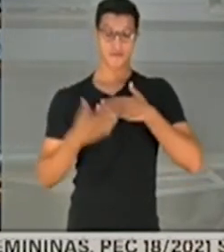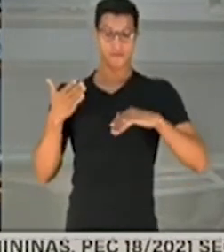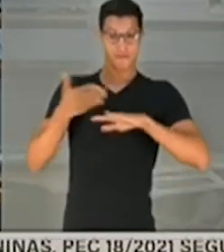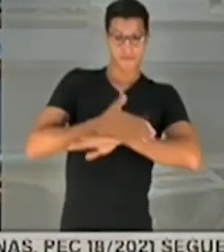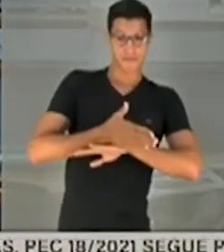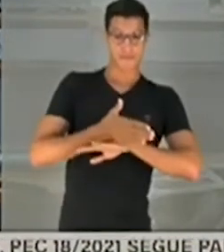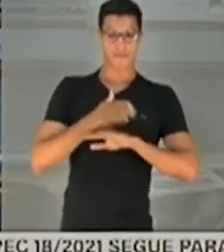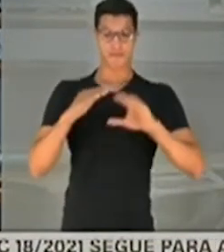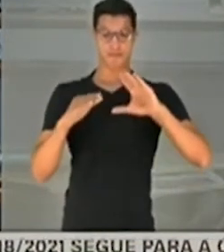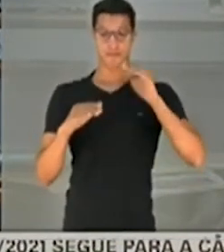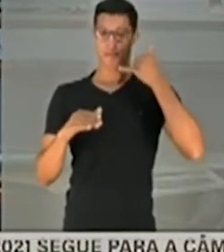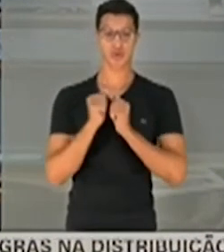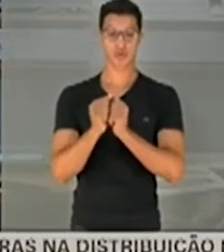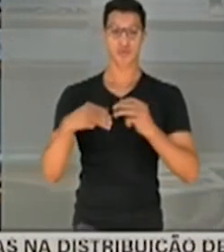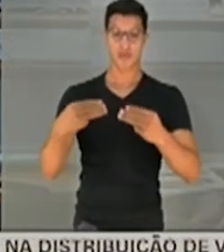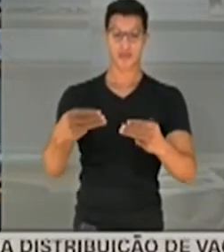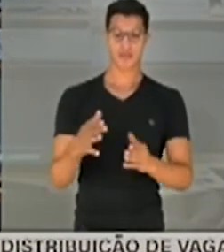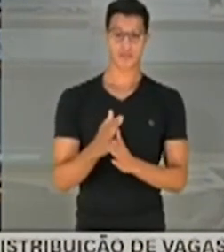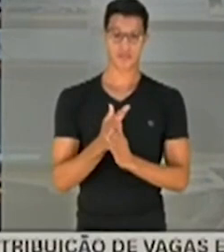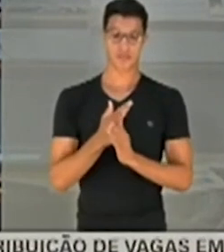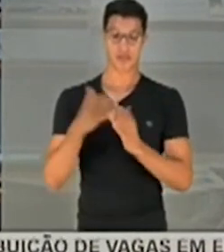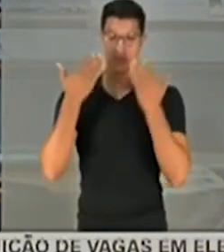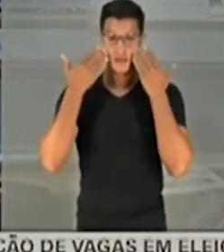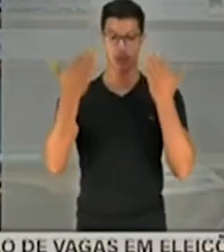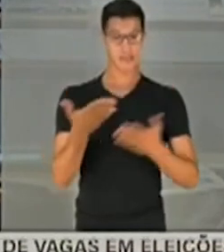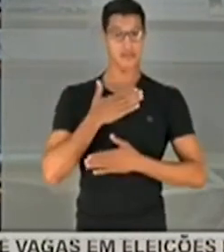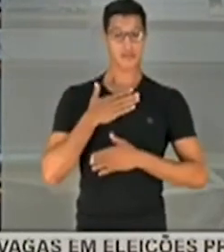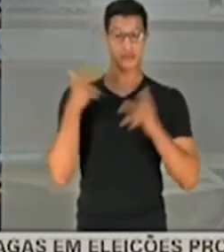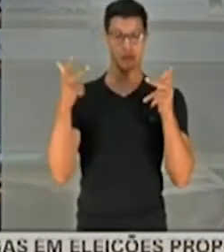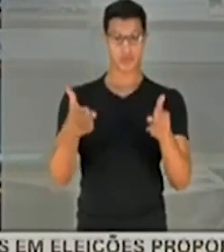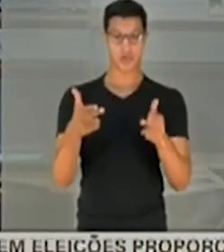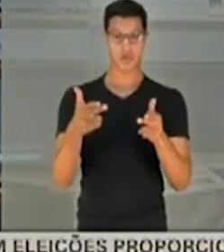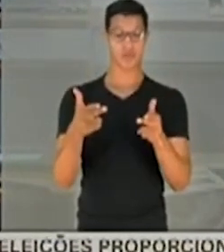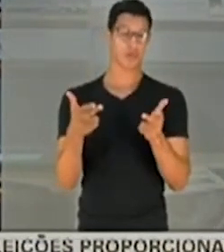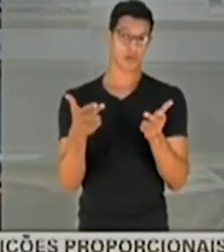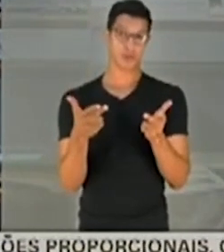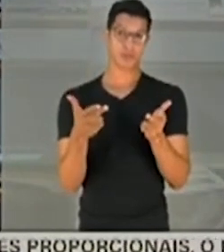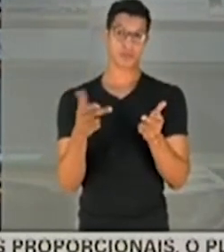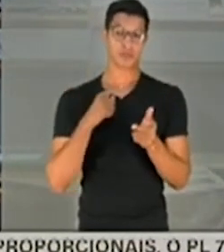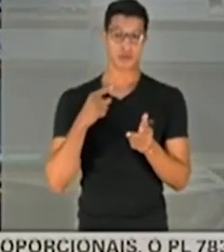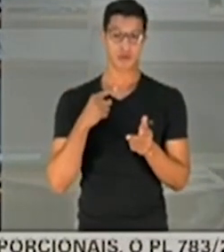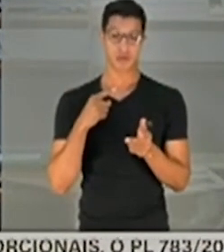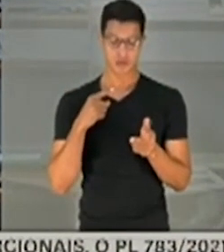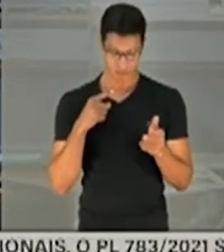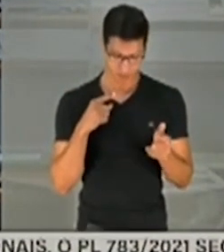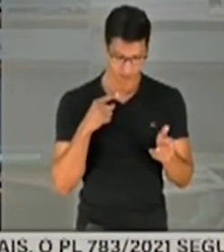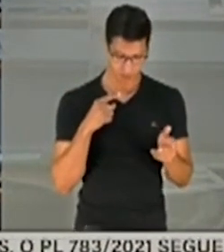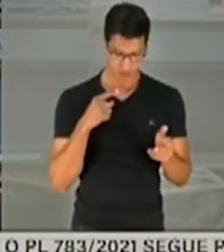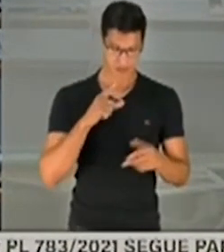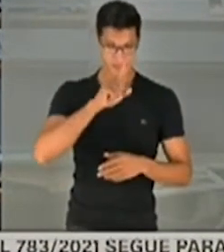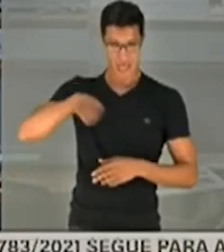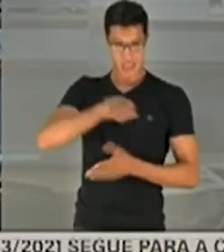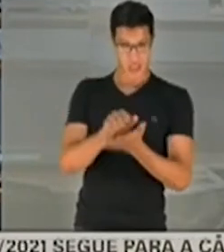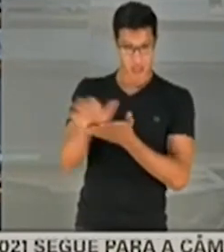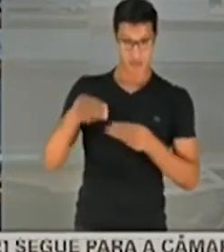em um call com você e com Roberto Dias. Excelência, ele se apresentou a mim como que ele tinha sido recentemente exonerado do